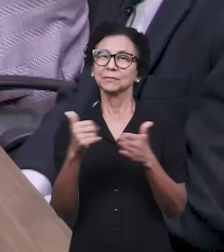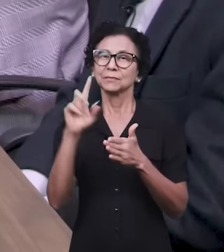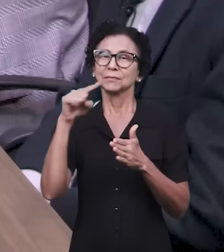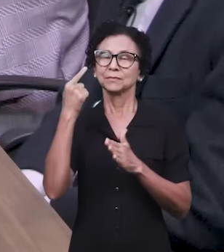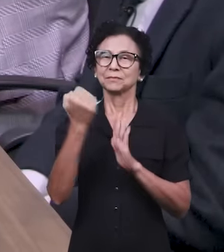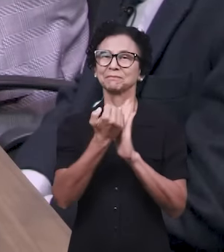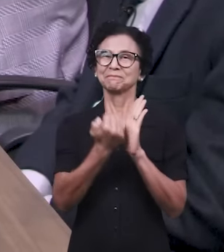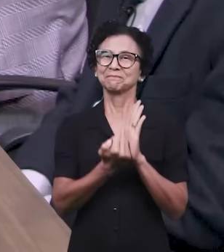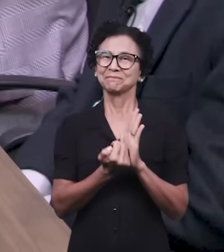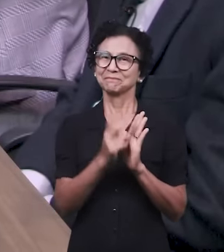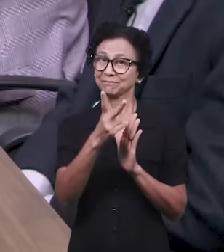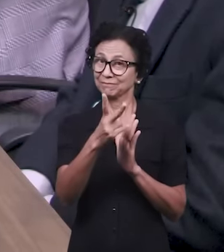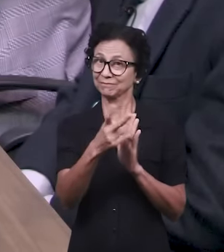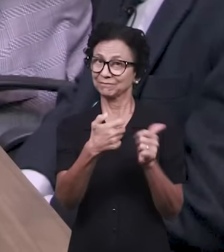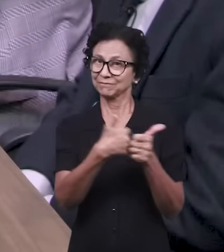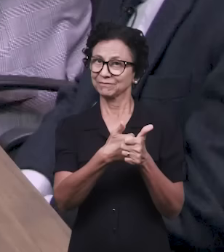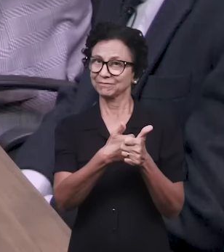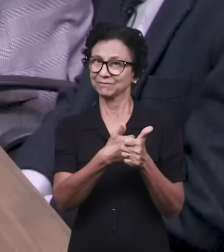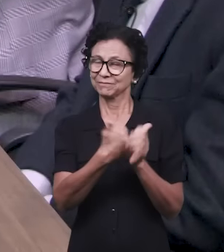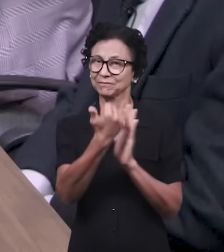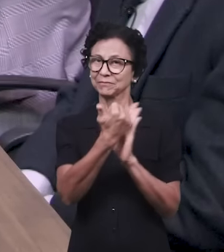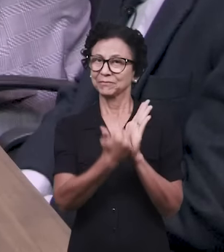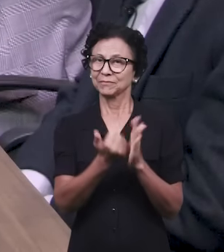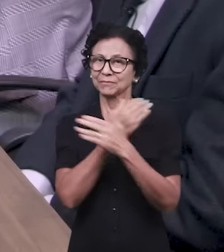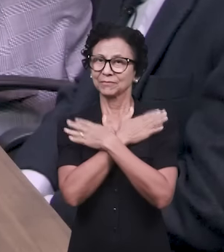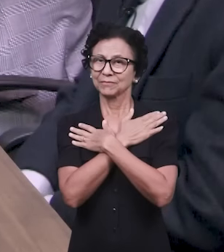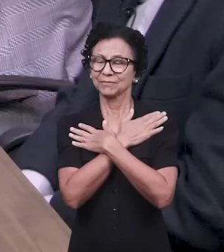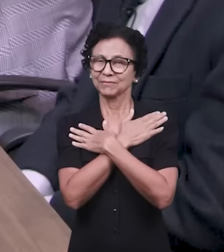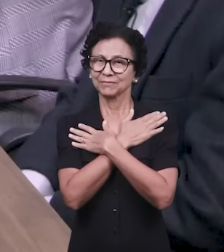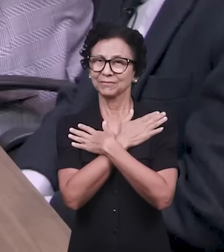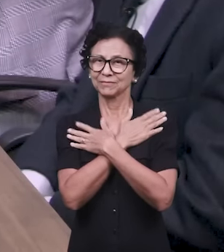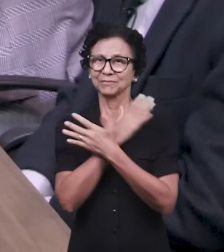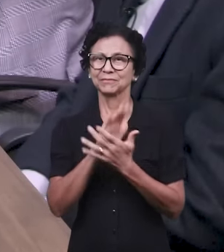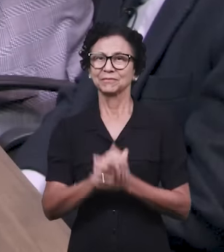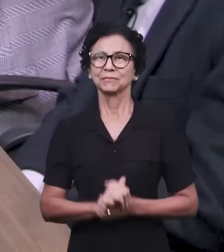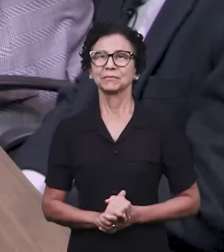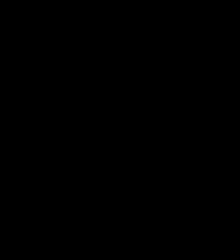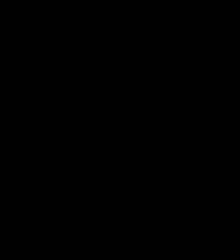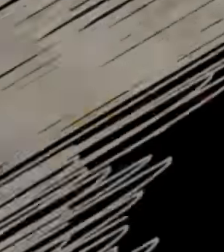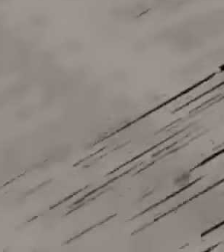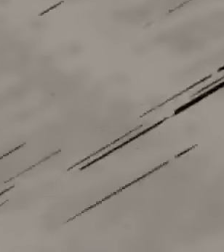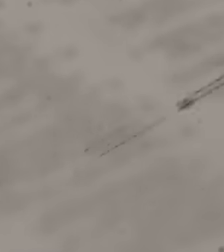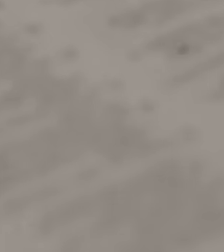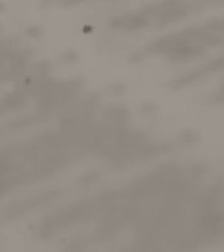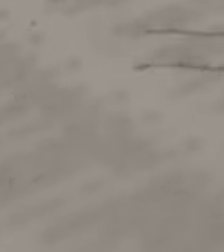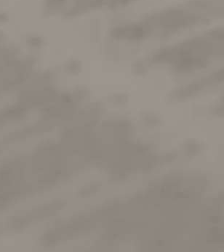Até o próximo programa. Continue acompanhando a nossa programação. Um abraço. A paz do Senhor Jesus.